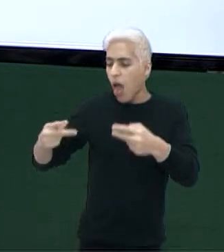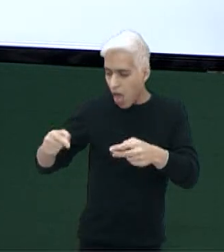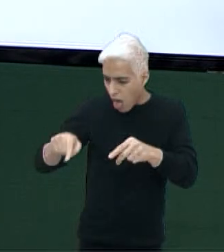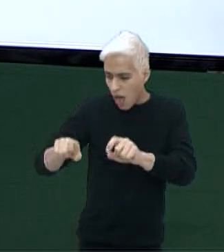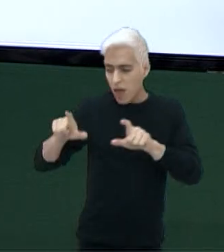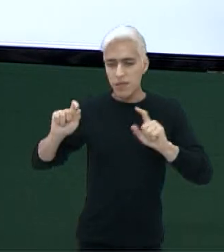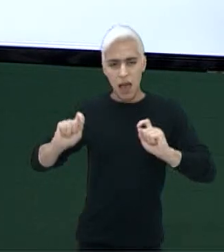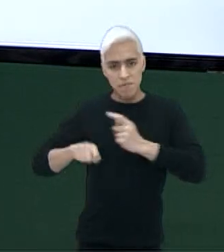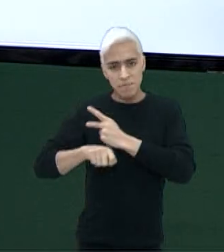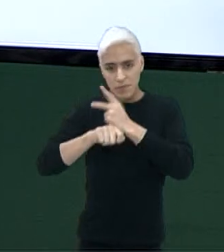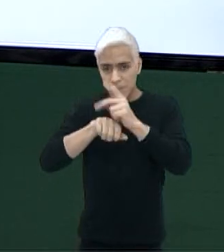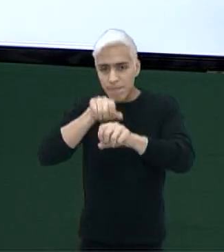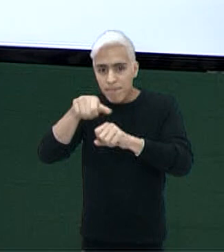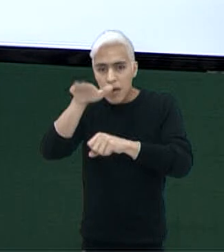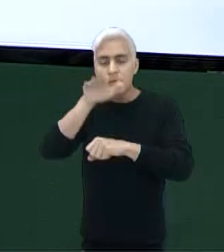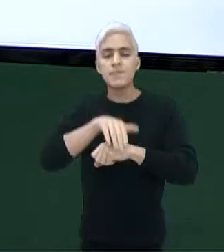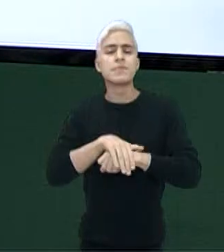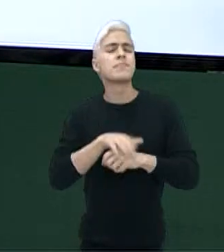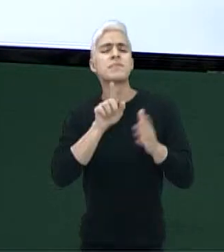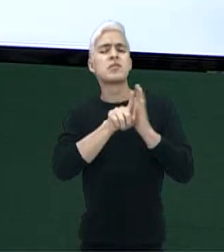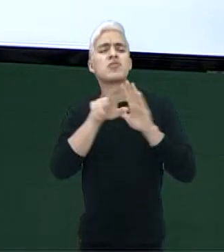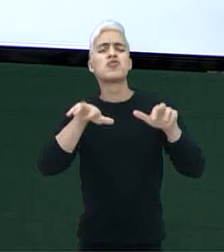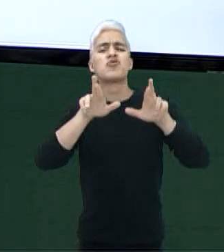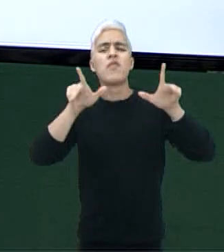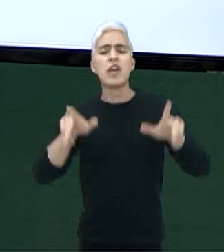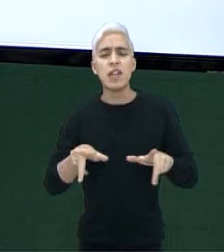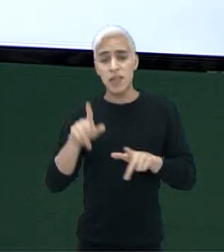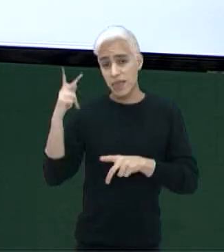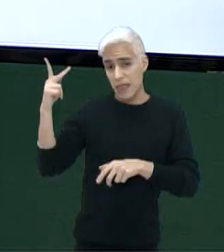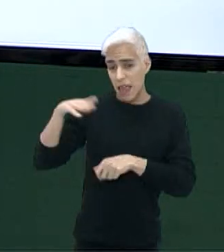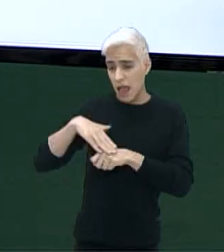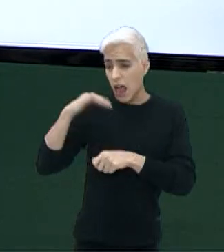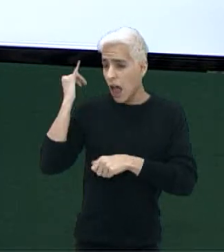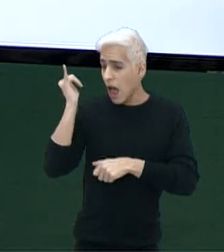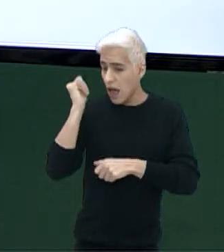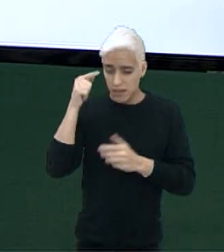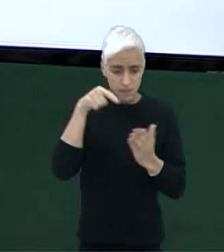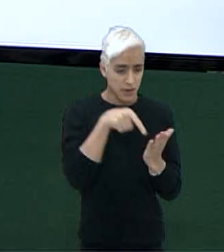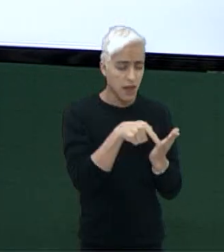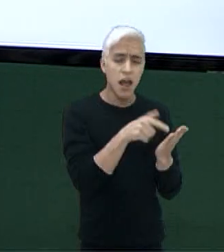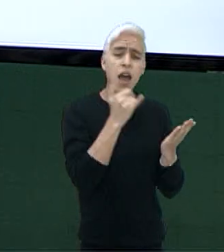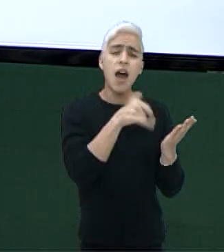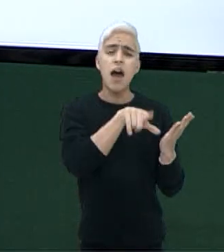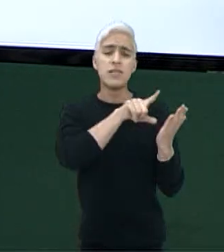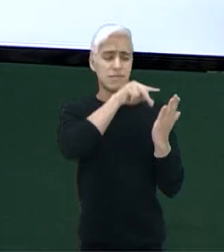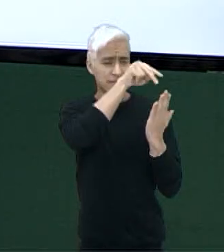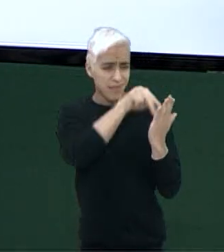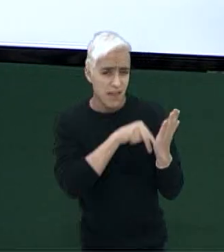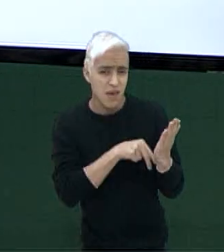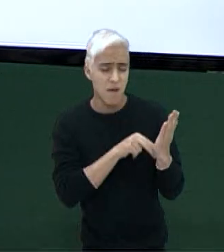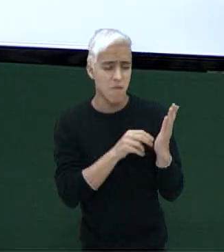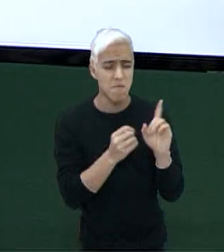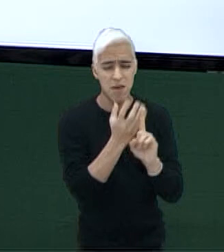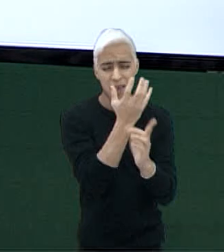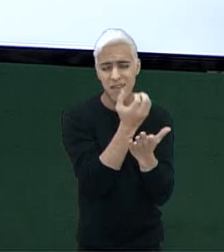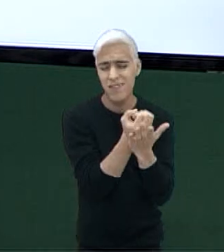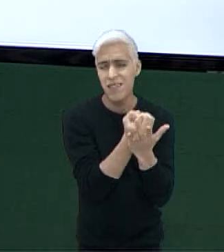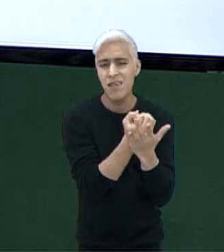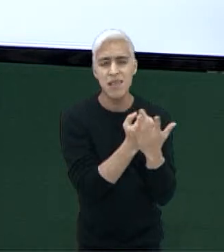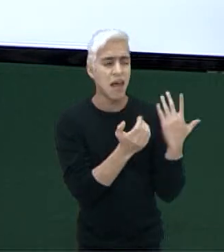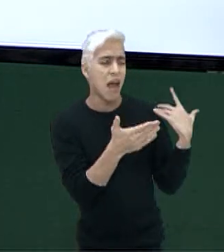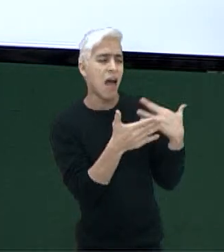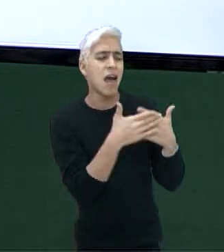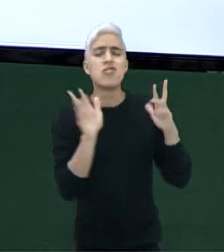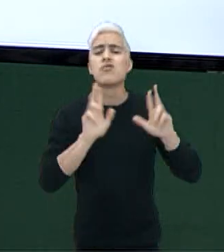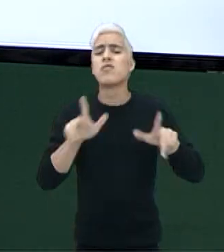para você, qual é a diferença desse relato para o relato que a gente leu, a biografia lá do início da